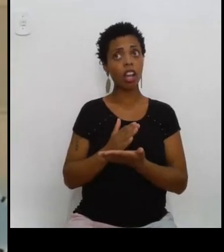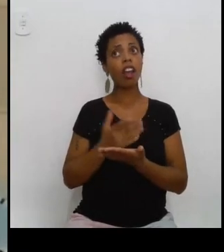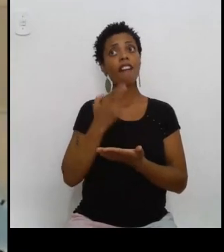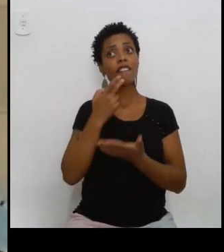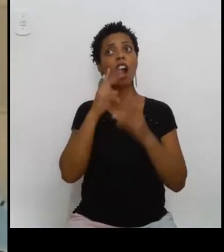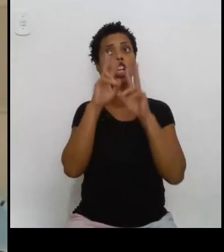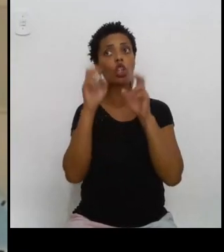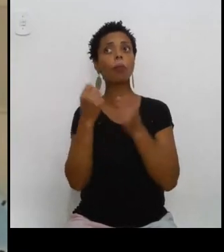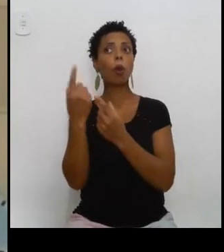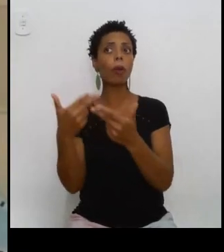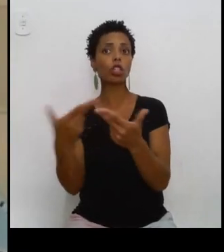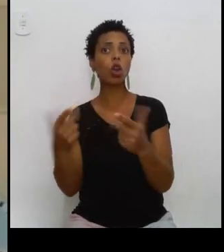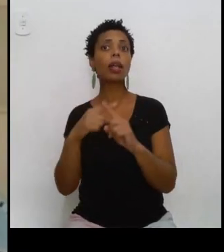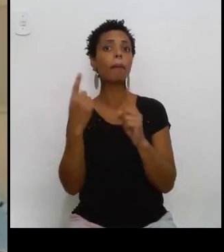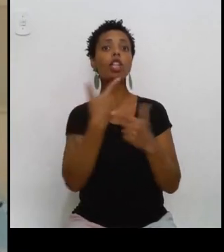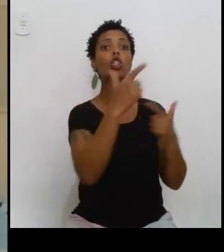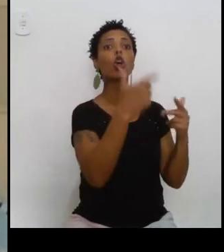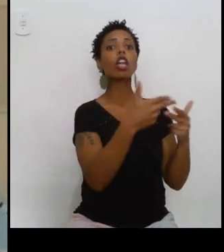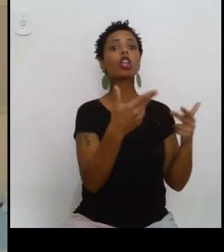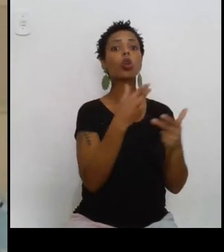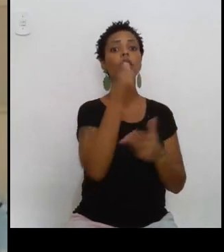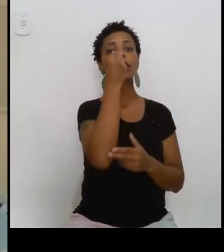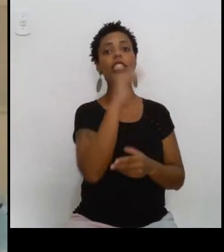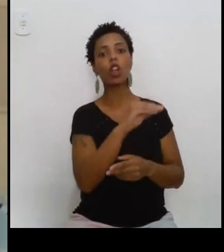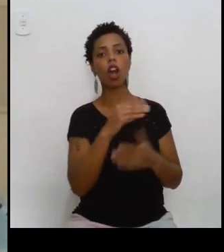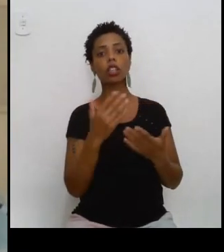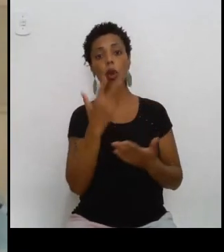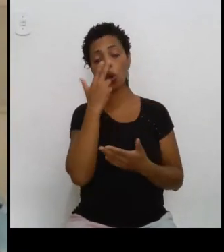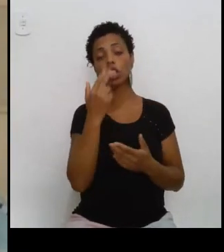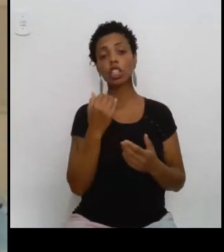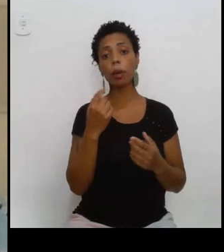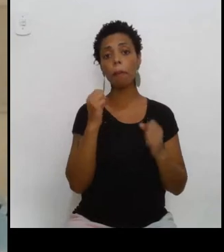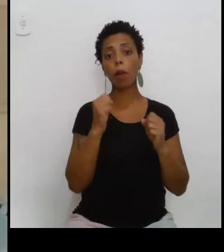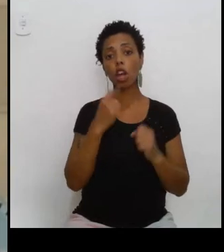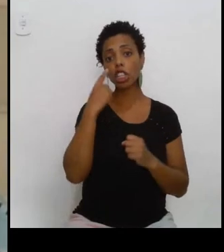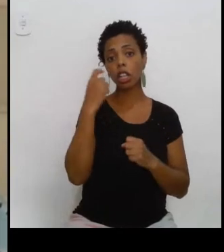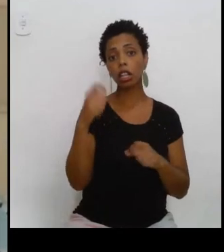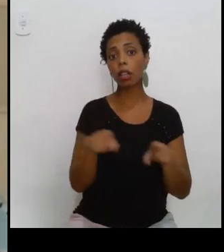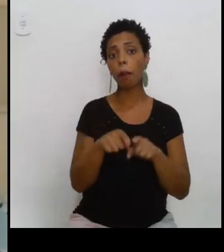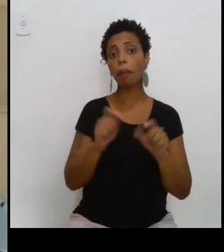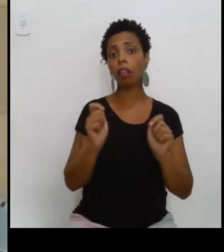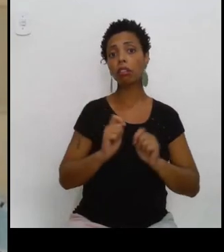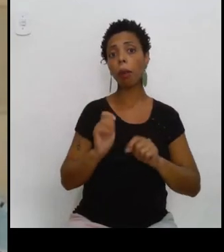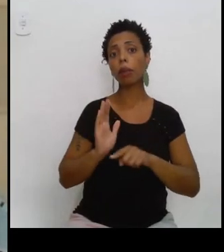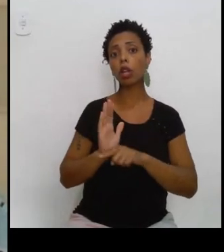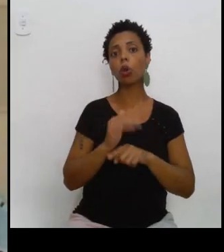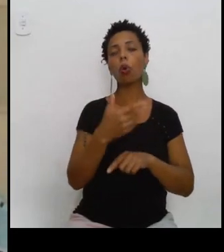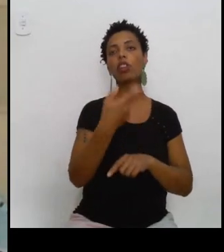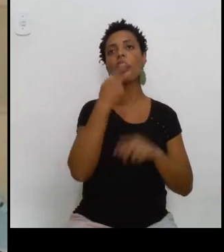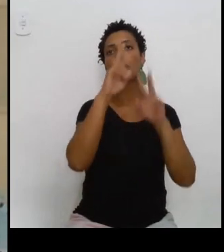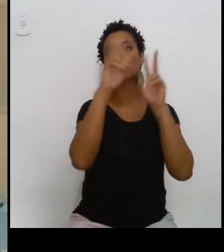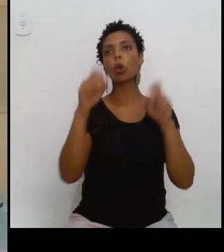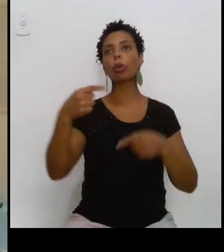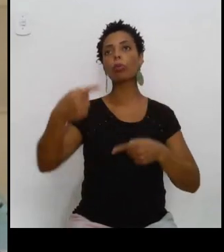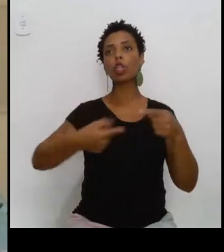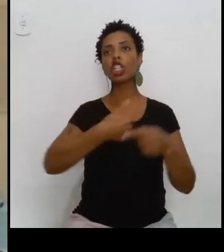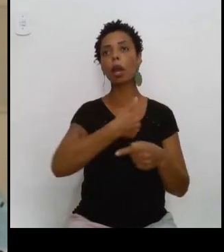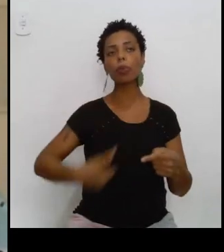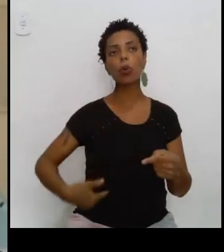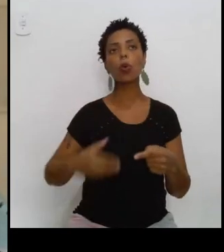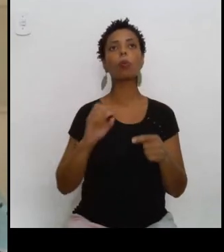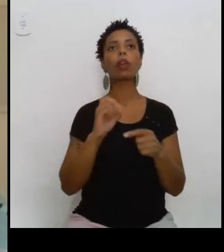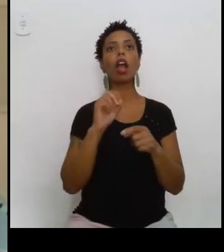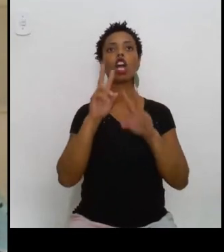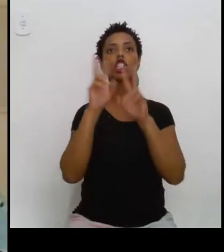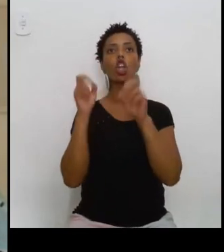Eu acho que pode ser interessante pode ser instrumental inclusive quando a gente vai falar de política pública quando a gente vai falar de acesso